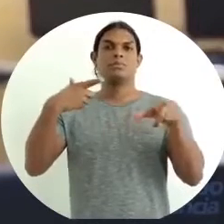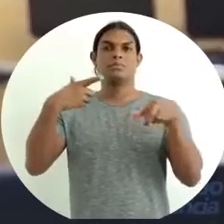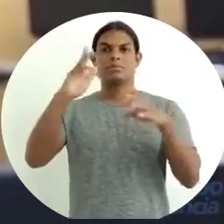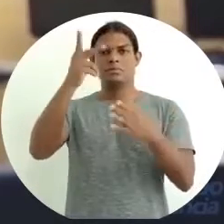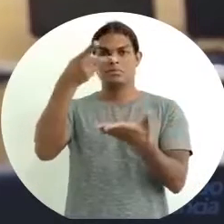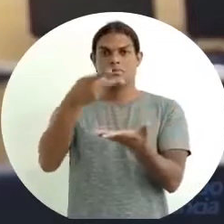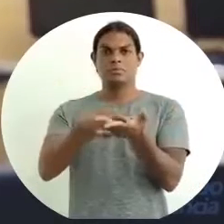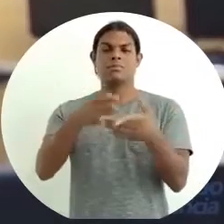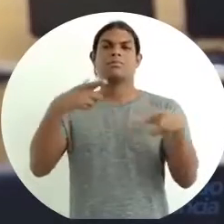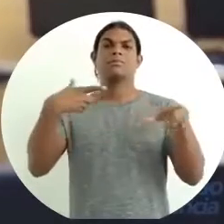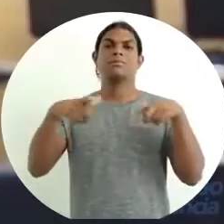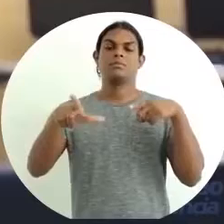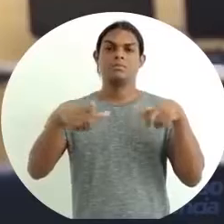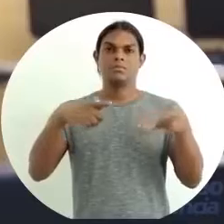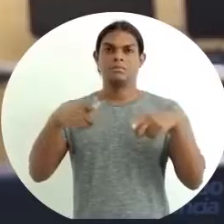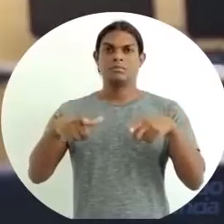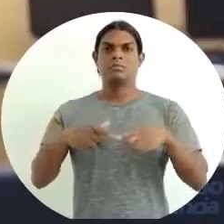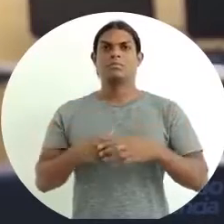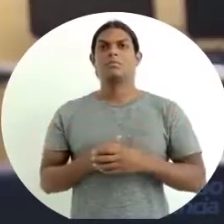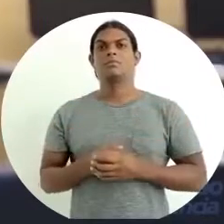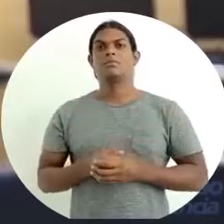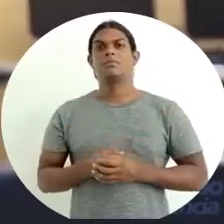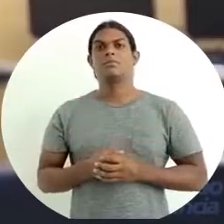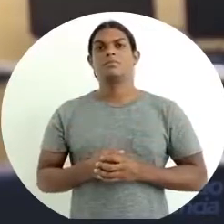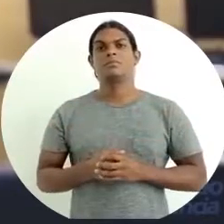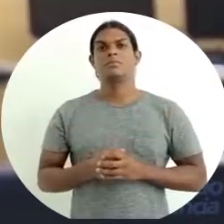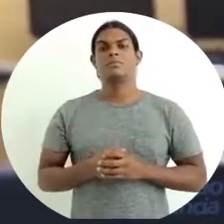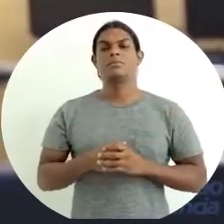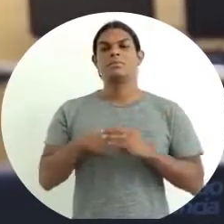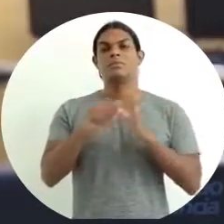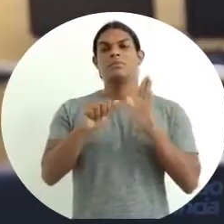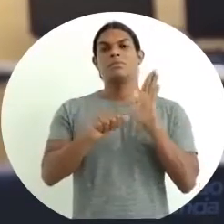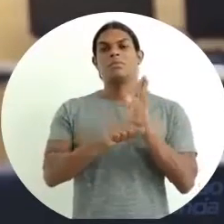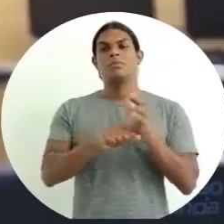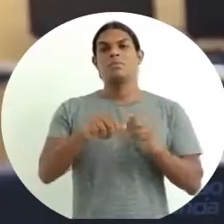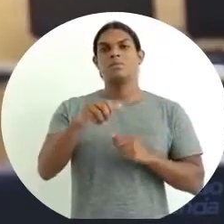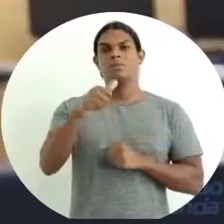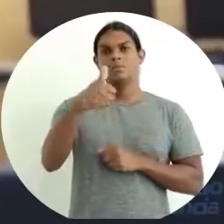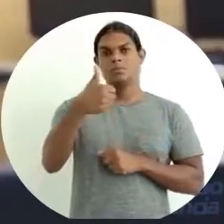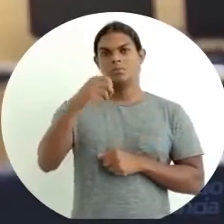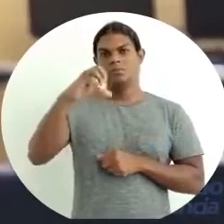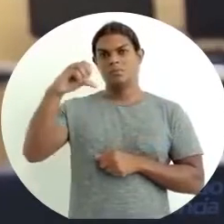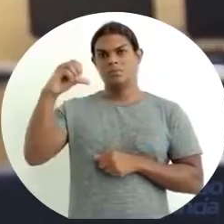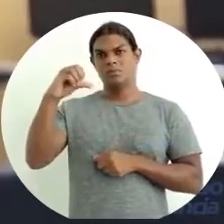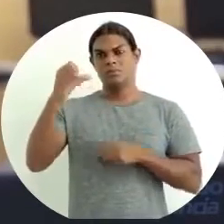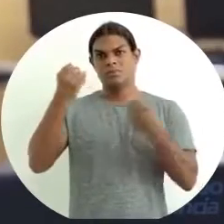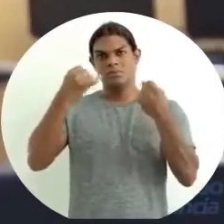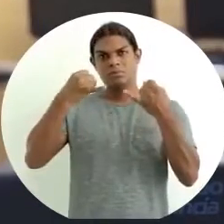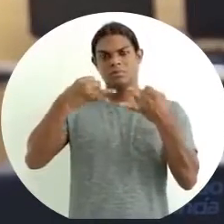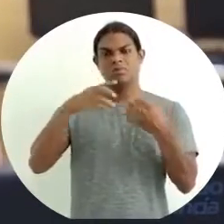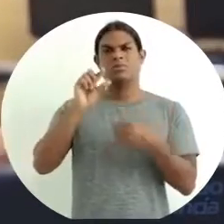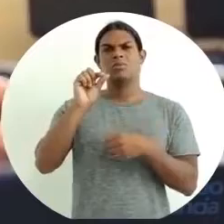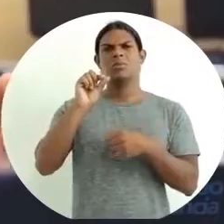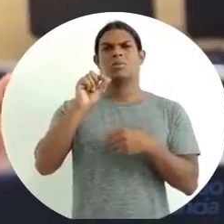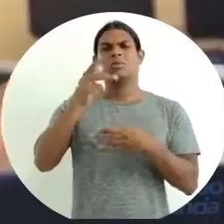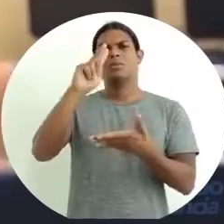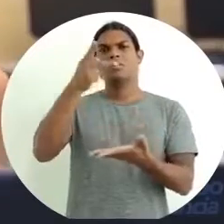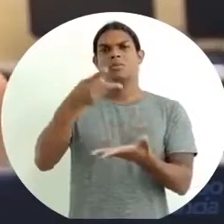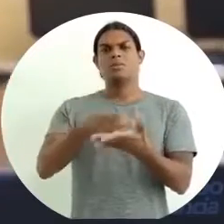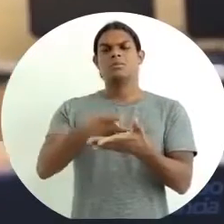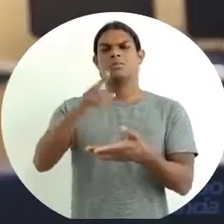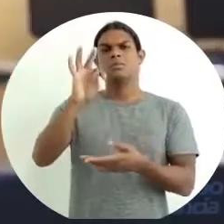elementos importantes da definição. O artigo 19 diz exatamente o que é acidente típico, aquele que ocorre